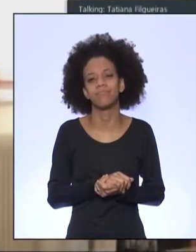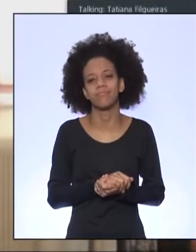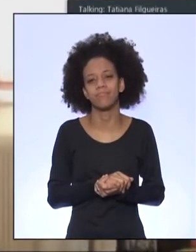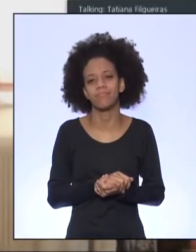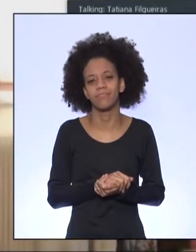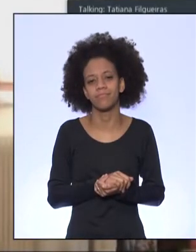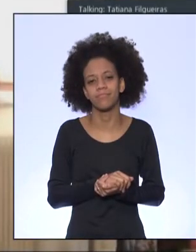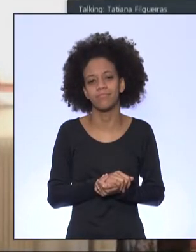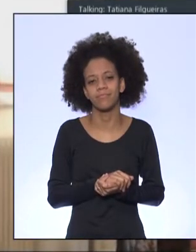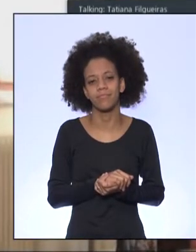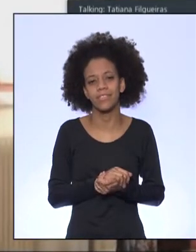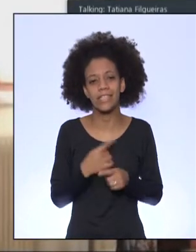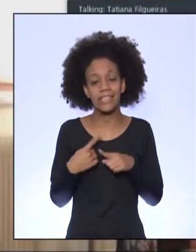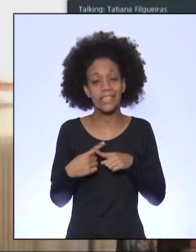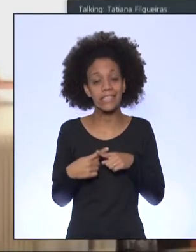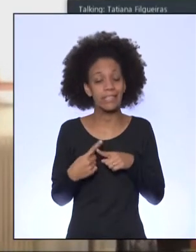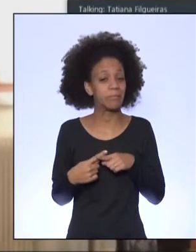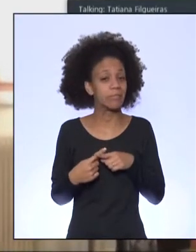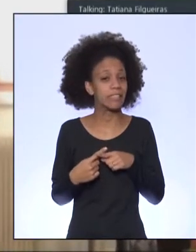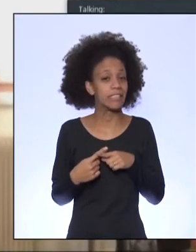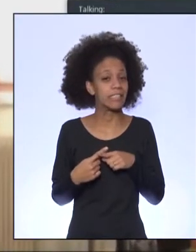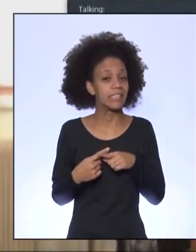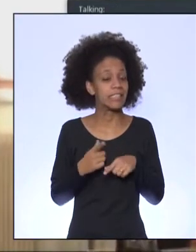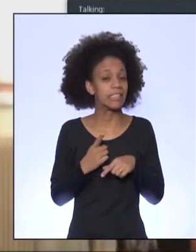Porque eu tenho alguns...